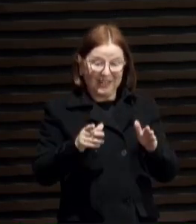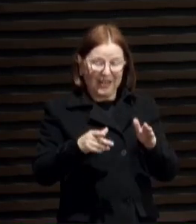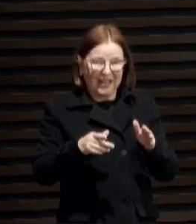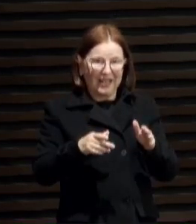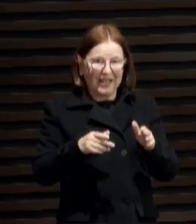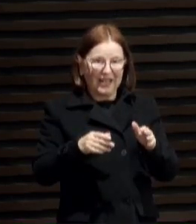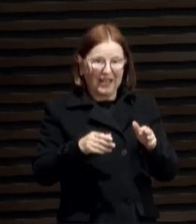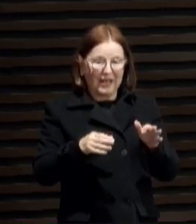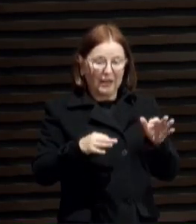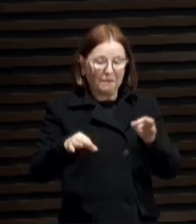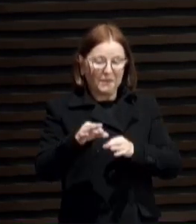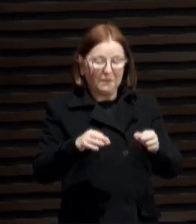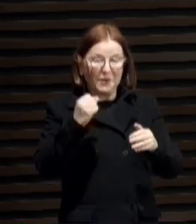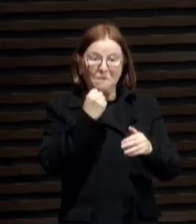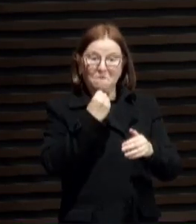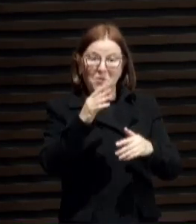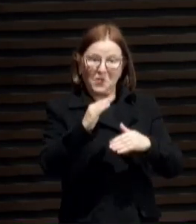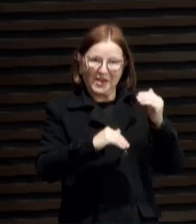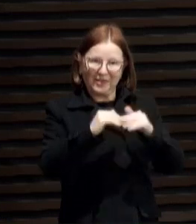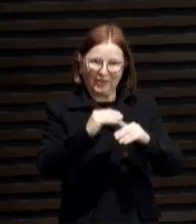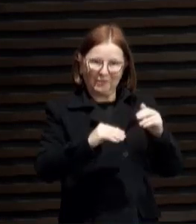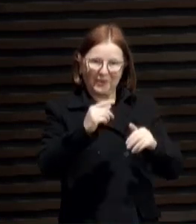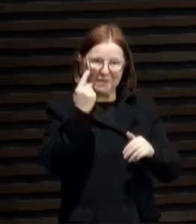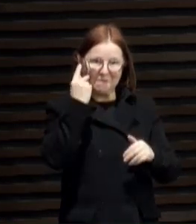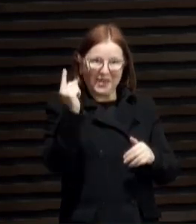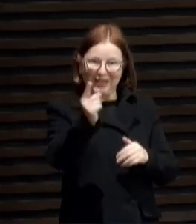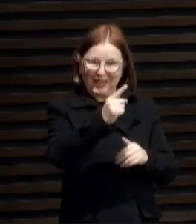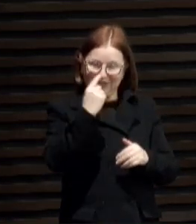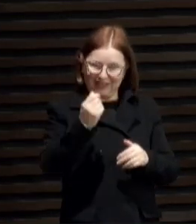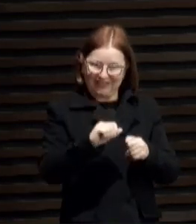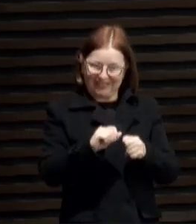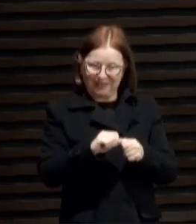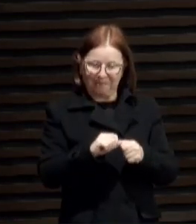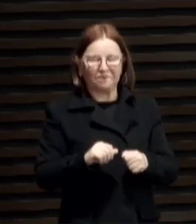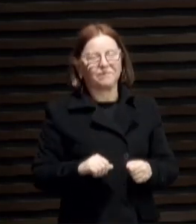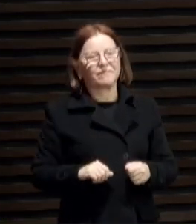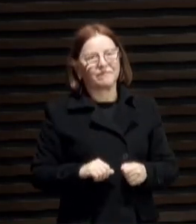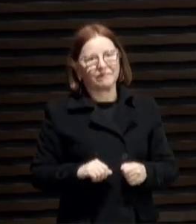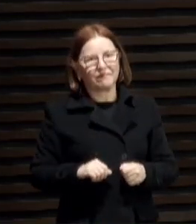andássemos nelas. Vida transformada